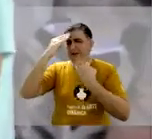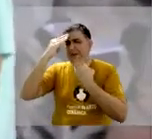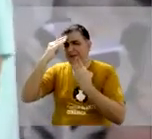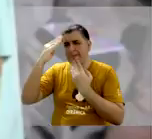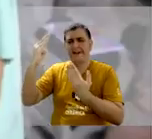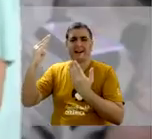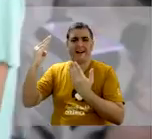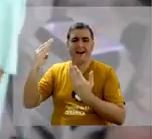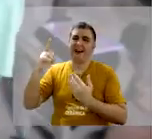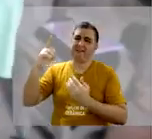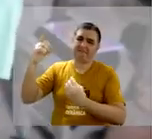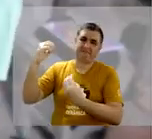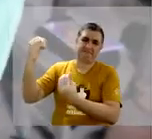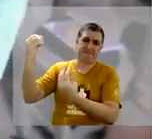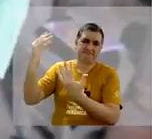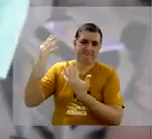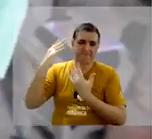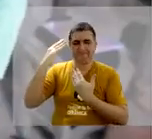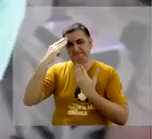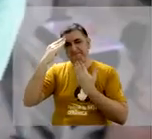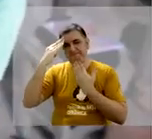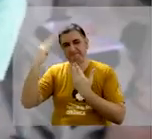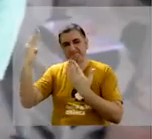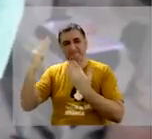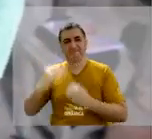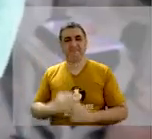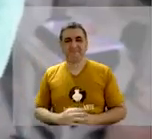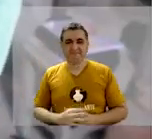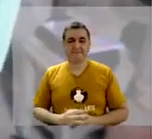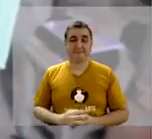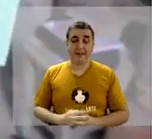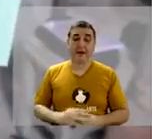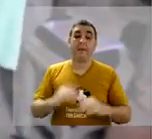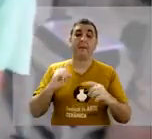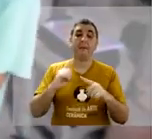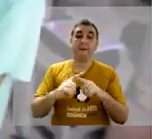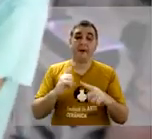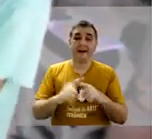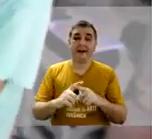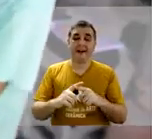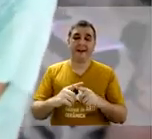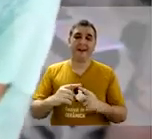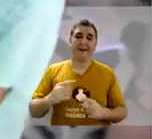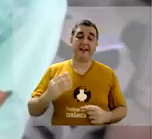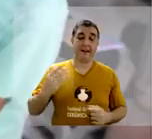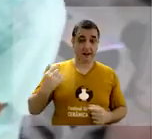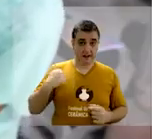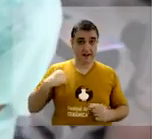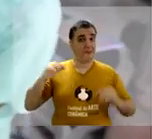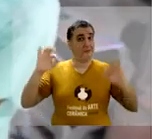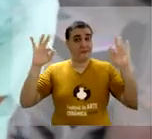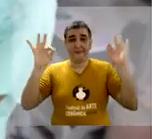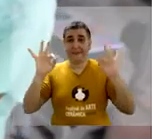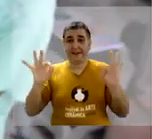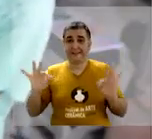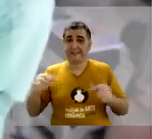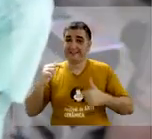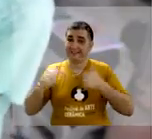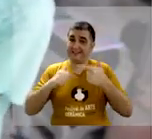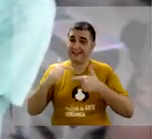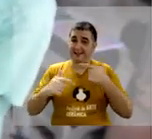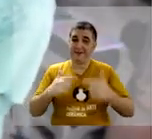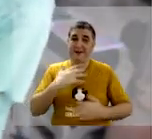minha família, tudo. Só tenho que agradecer a Deus. Em primeiro lugar, eu agradeço a Deus todo dia. E agradecer, porque